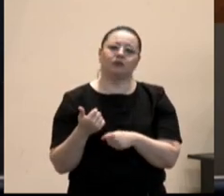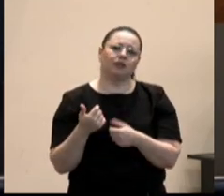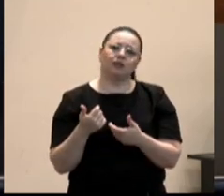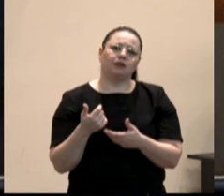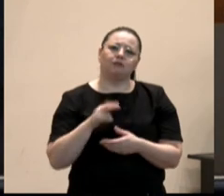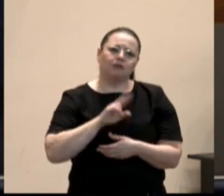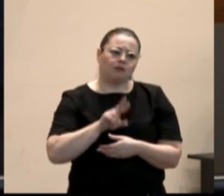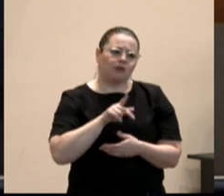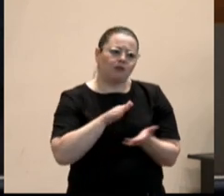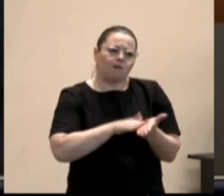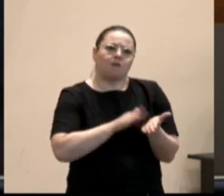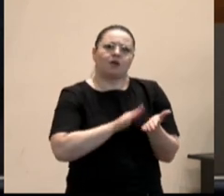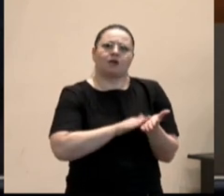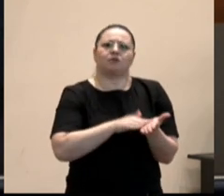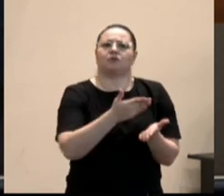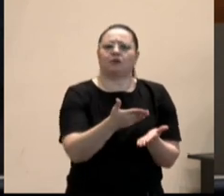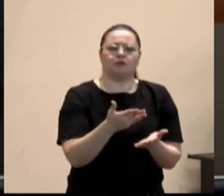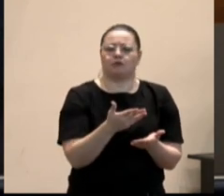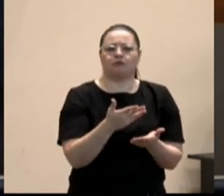professor das questões